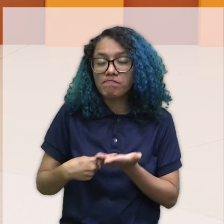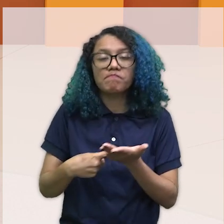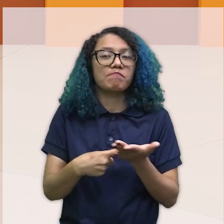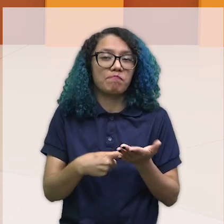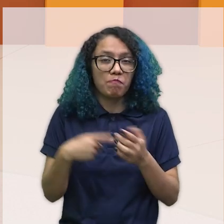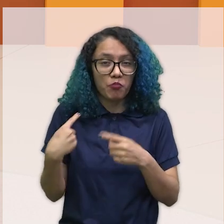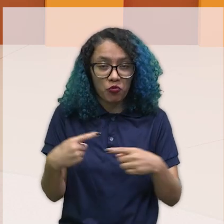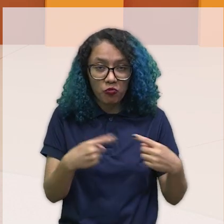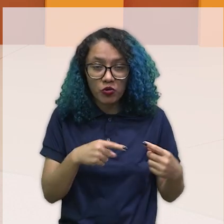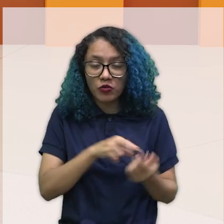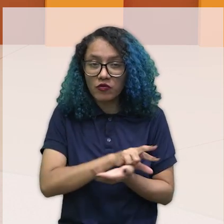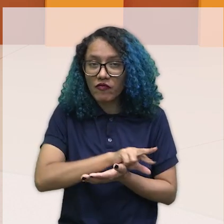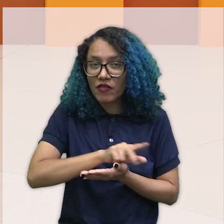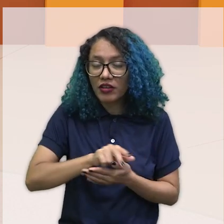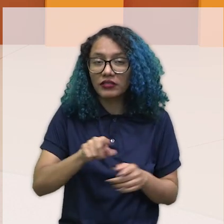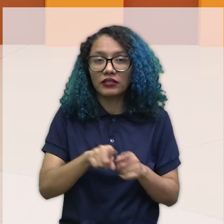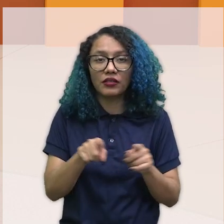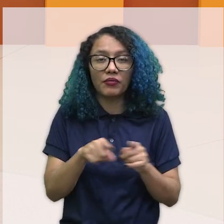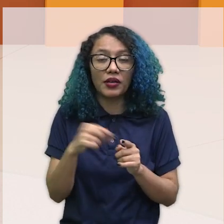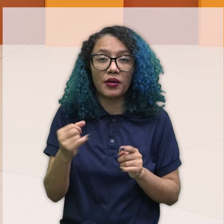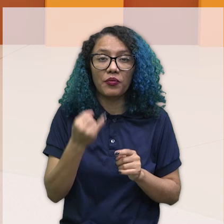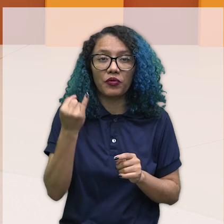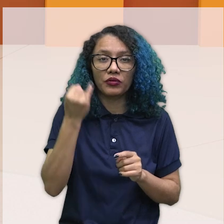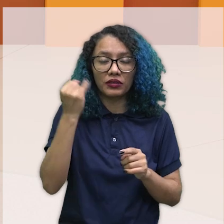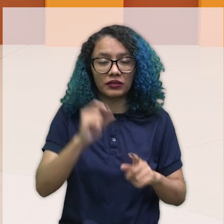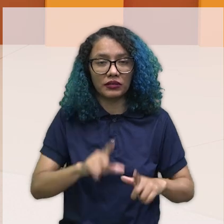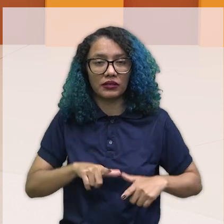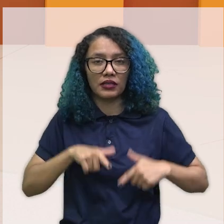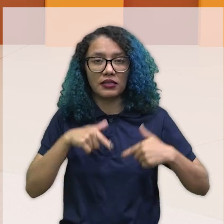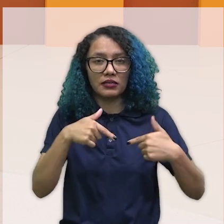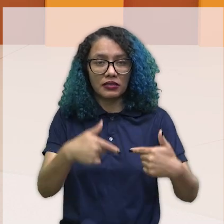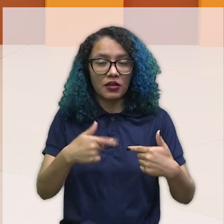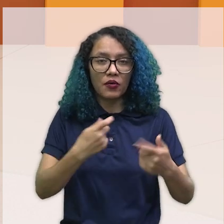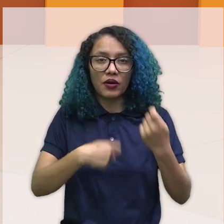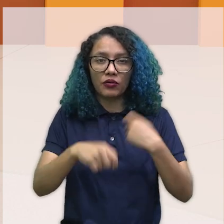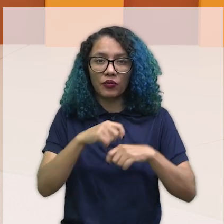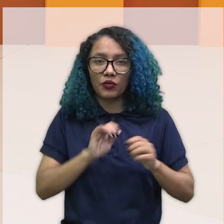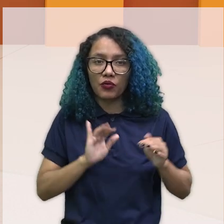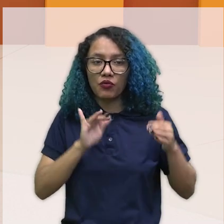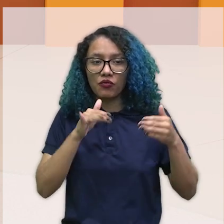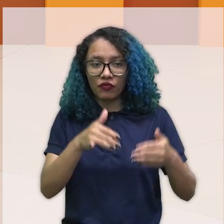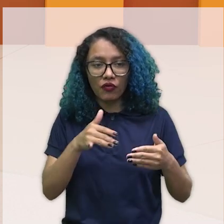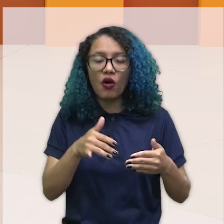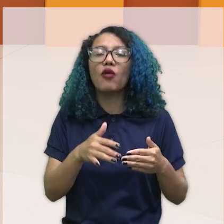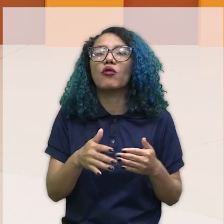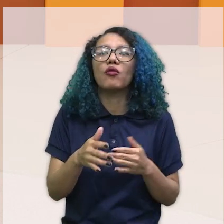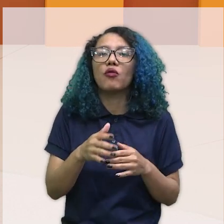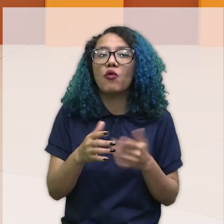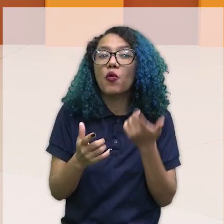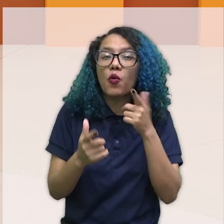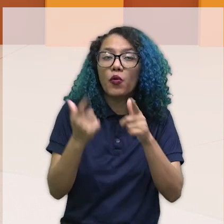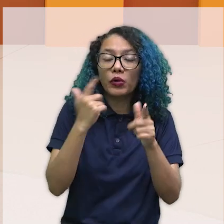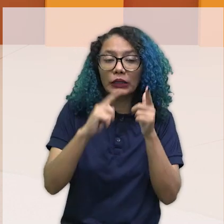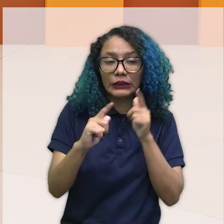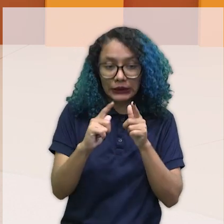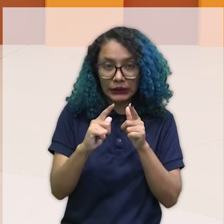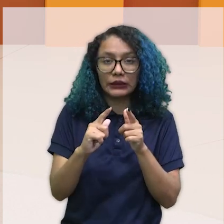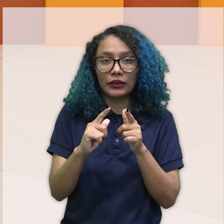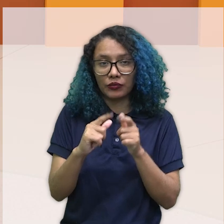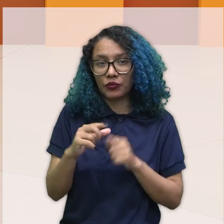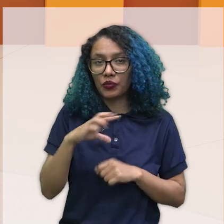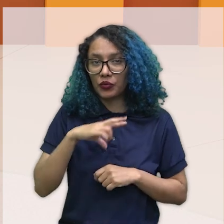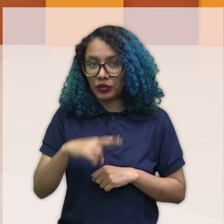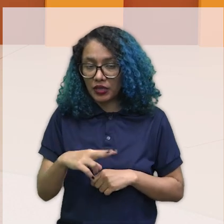Vamos entender um pouco também da importância das atividades econômicas na conquista do território por parte, em especial, dos